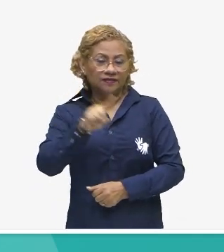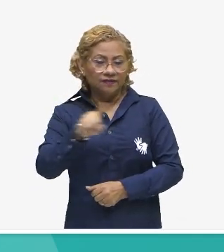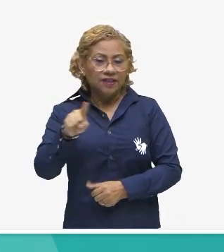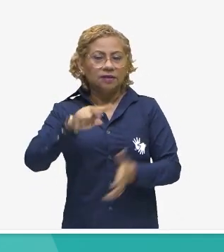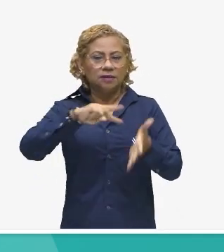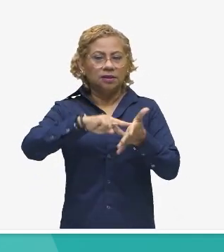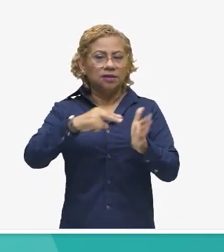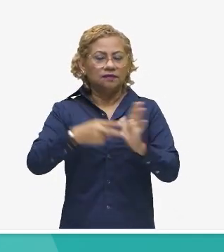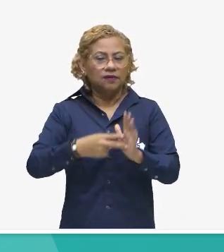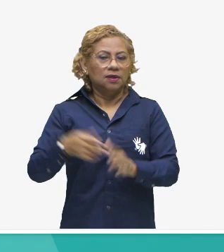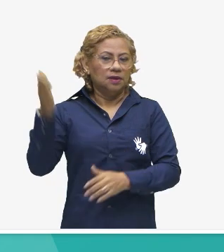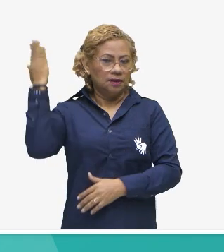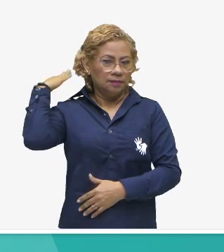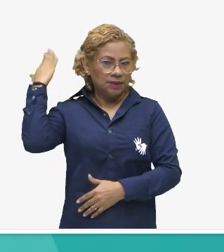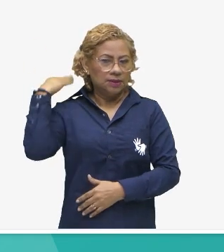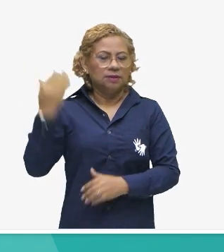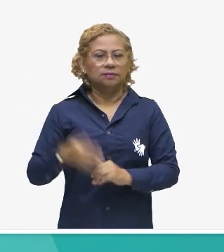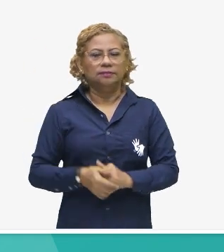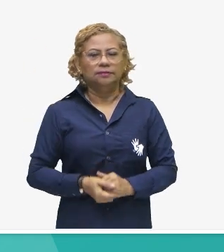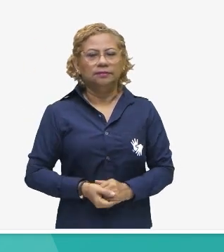passado.